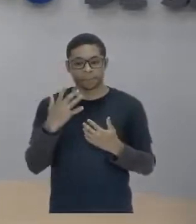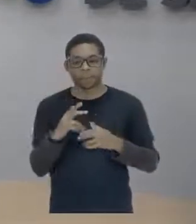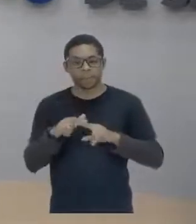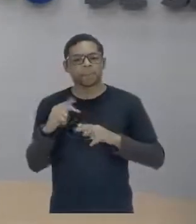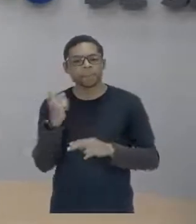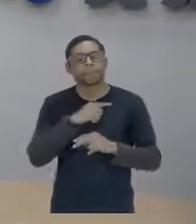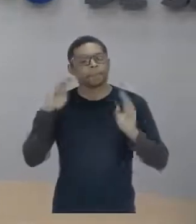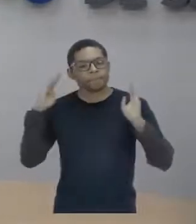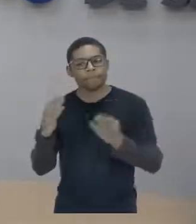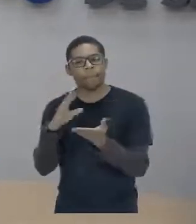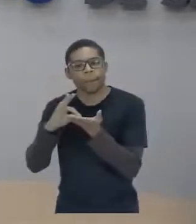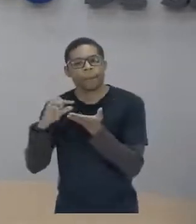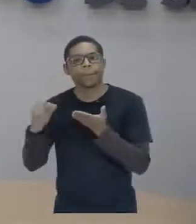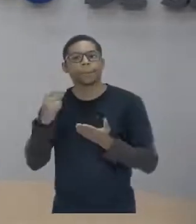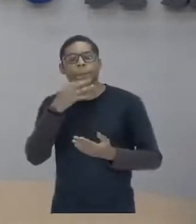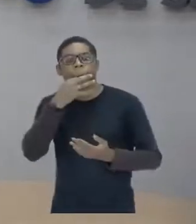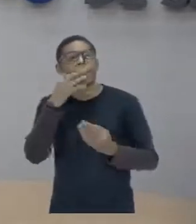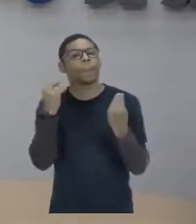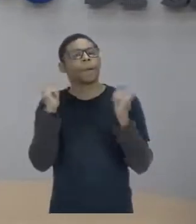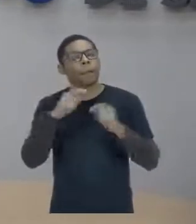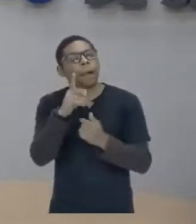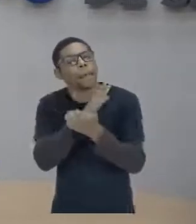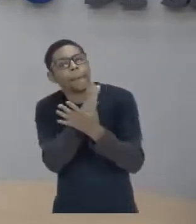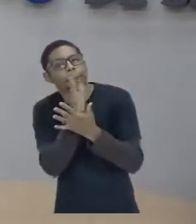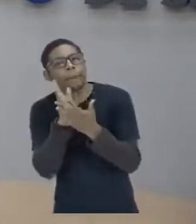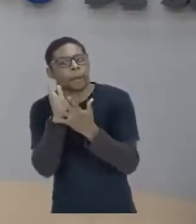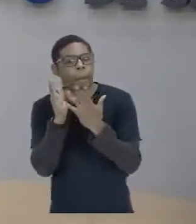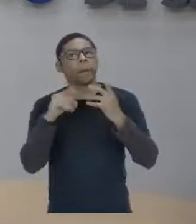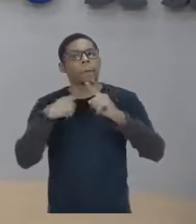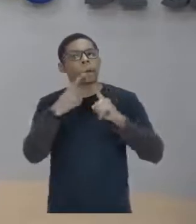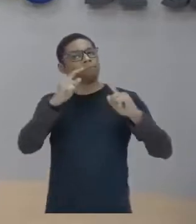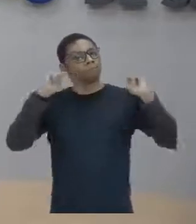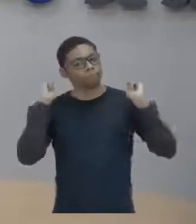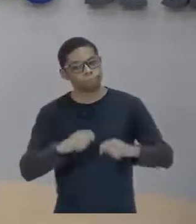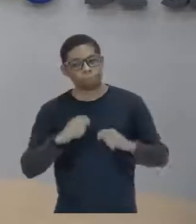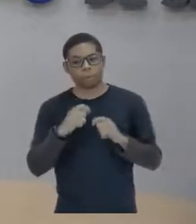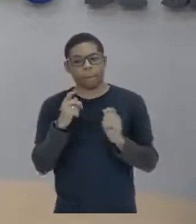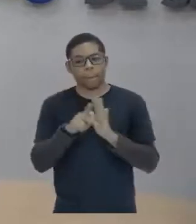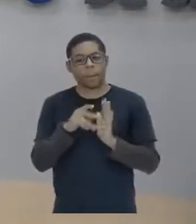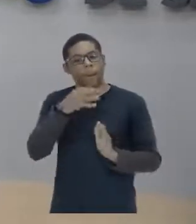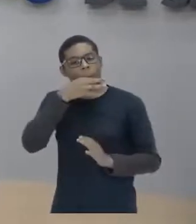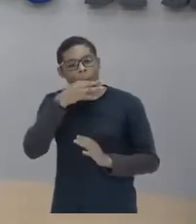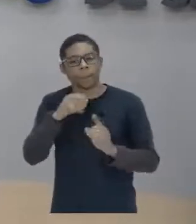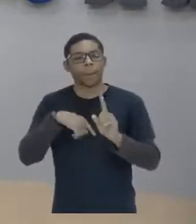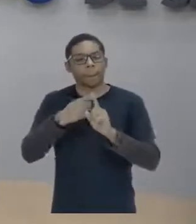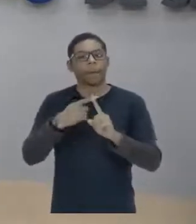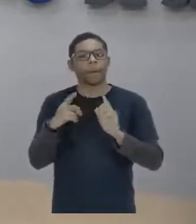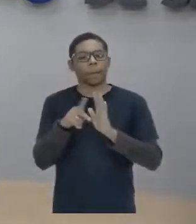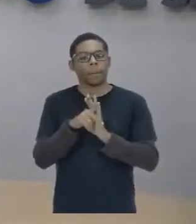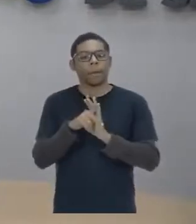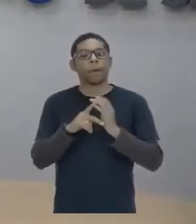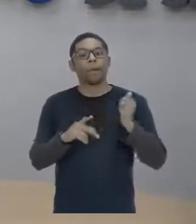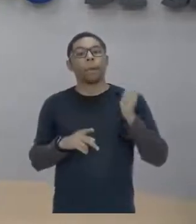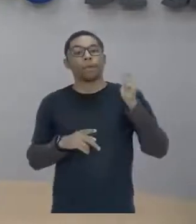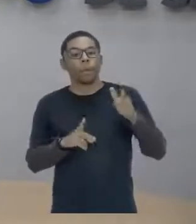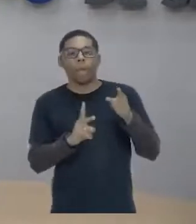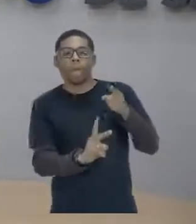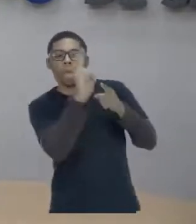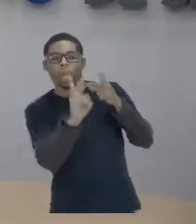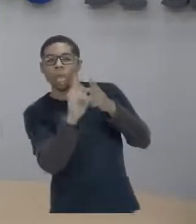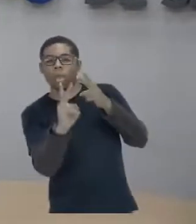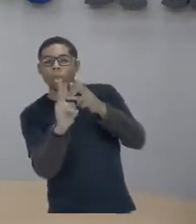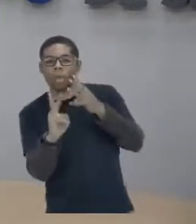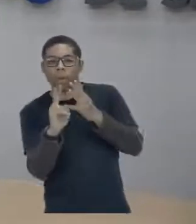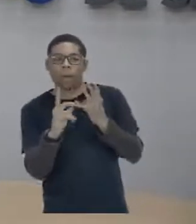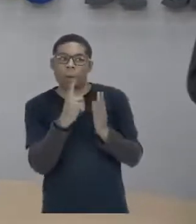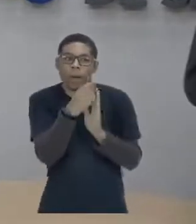opinião? Para dar mais possibilidades, para que vocês desenvolvam mais a capacidade argumentativa do que podá-los em